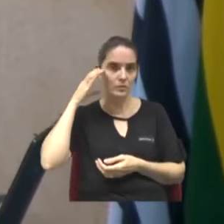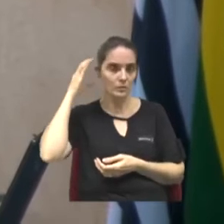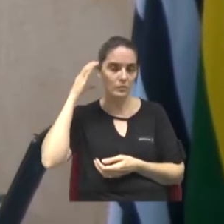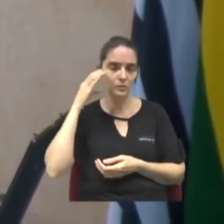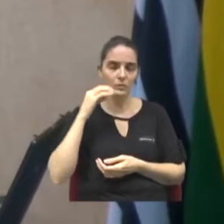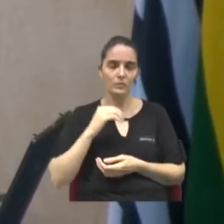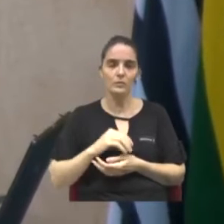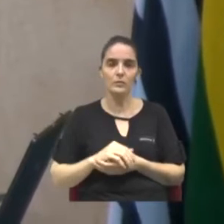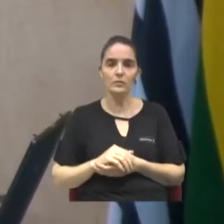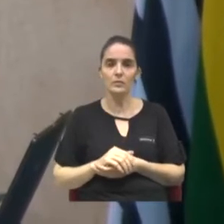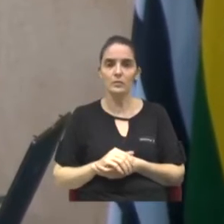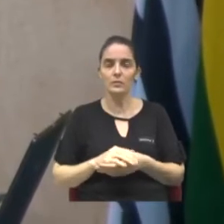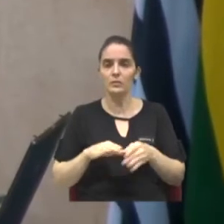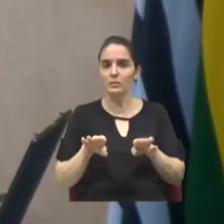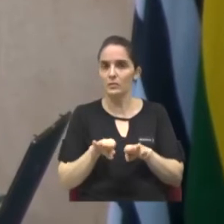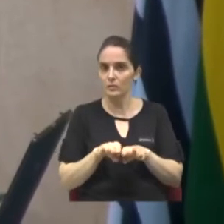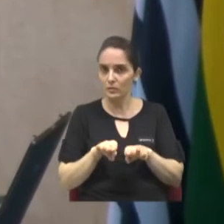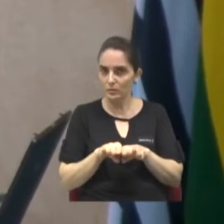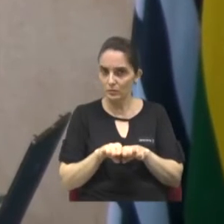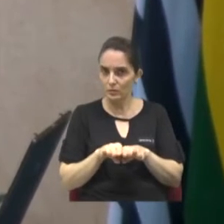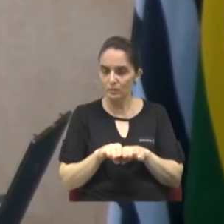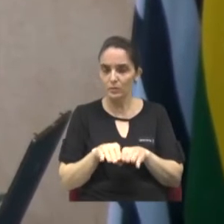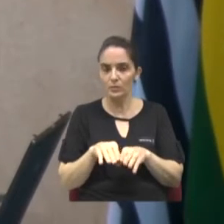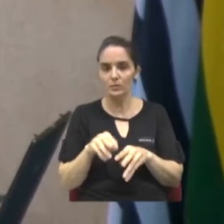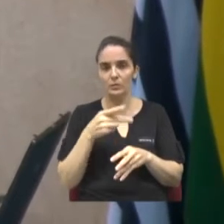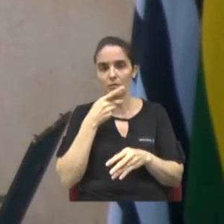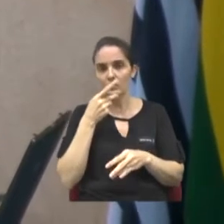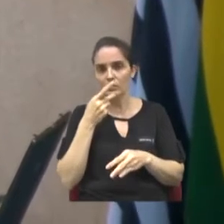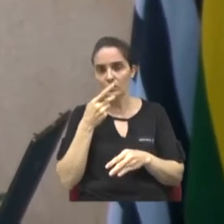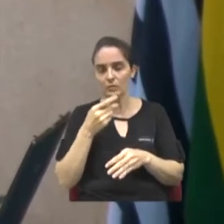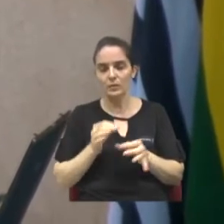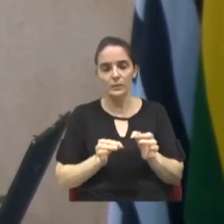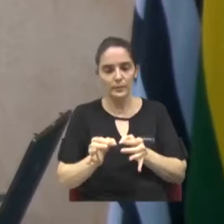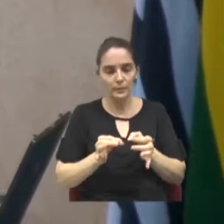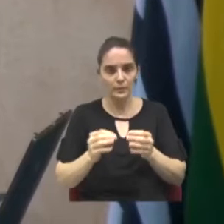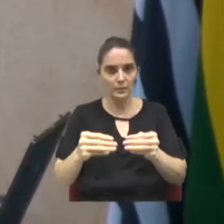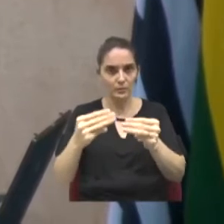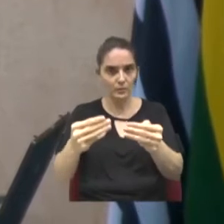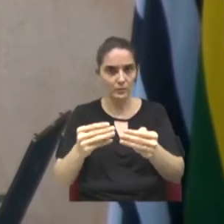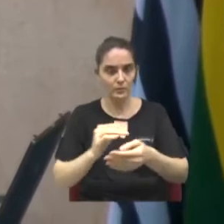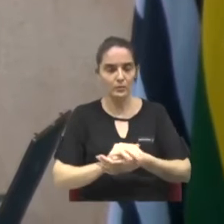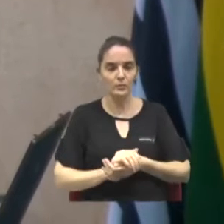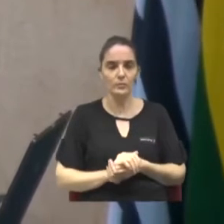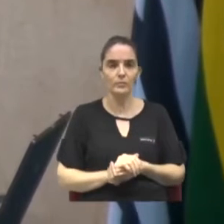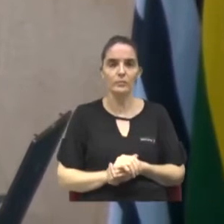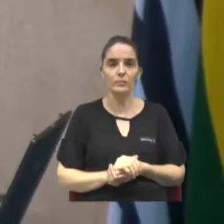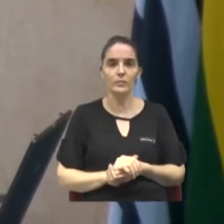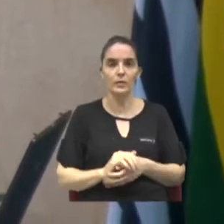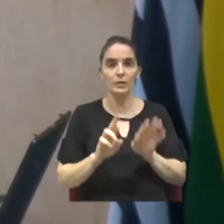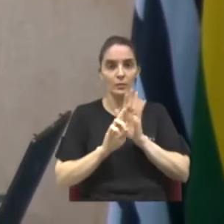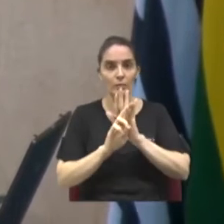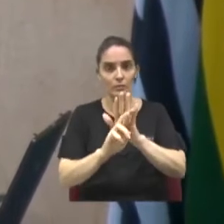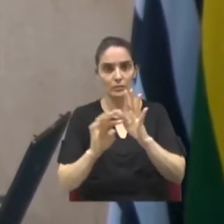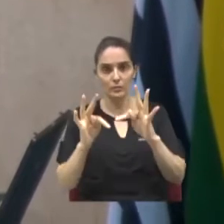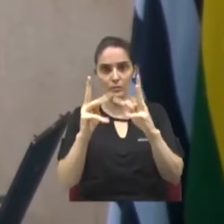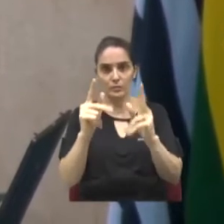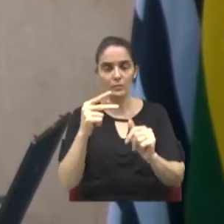disse que também faria, em nome de todos os vereadores,